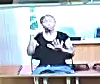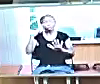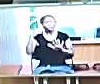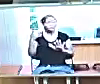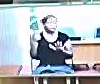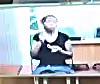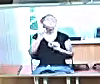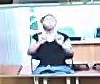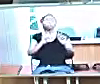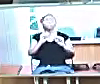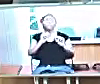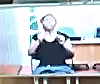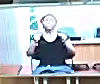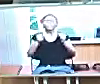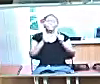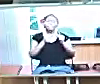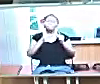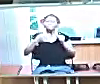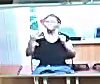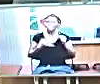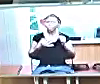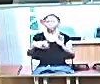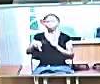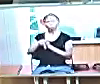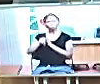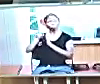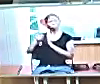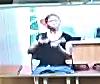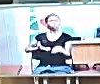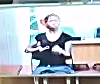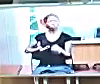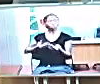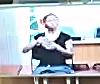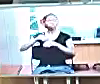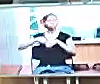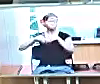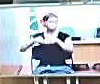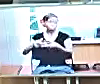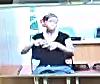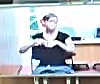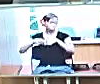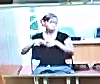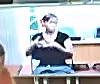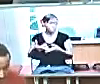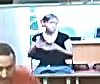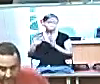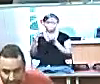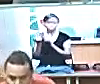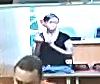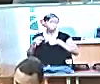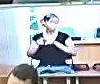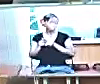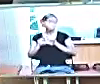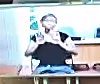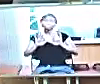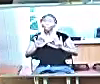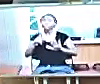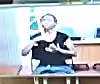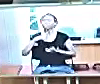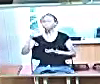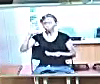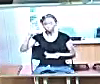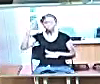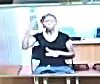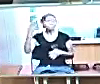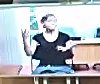ideal para o jovem camponês projovem para as famílias camponesas mas isso não tem temos resultados